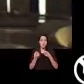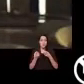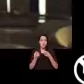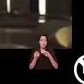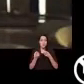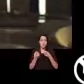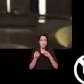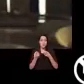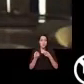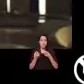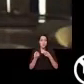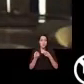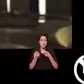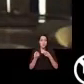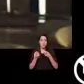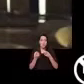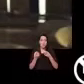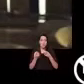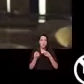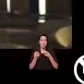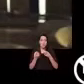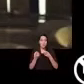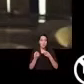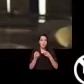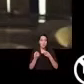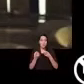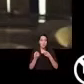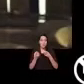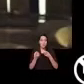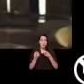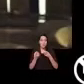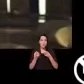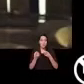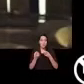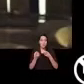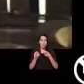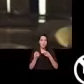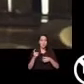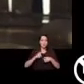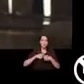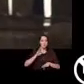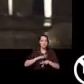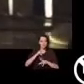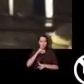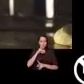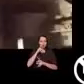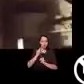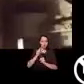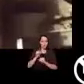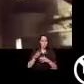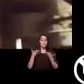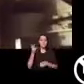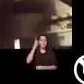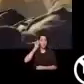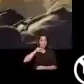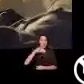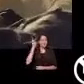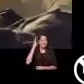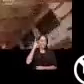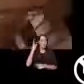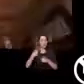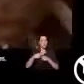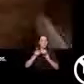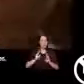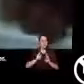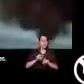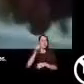de expulsão ou de punições, de acordo com as regras. No caso da Raíssa, ela foi diagnosticada com borderline um